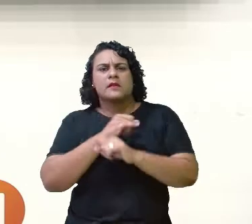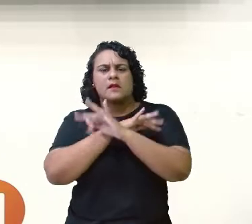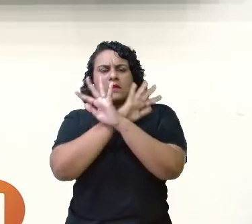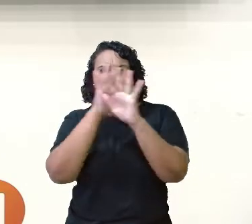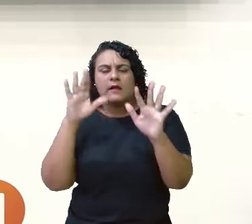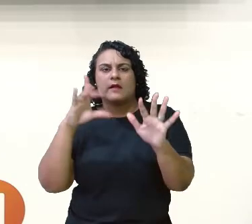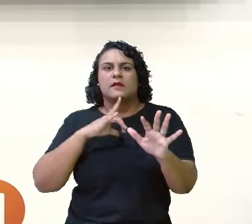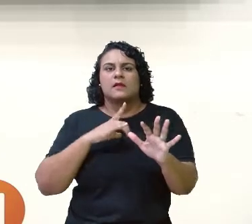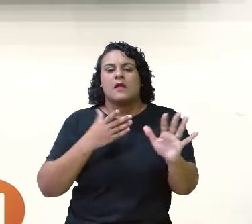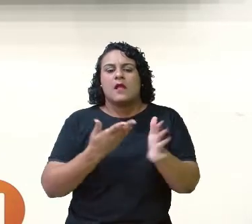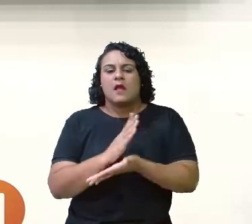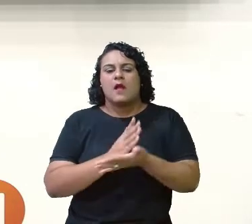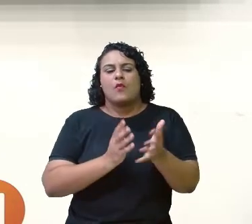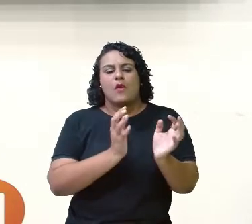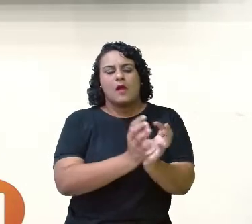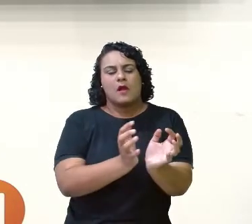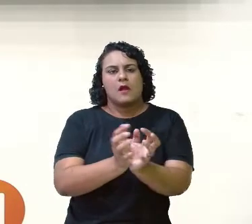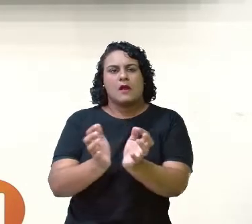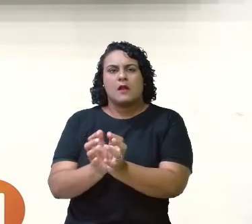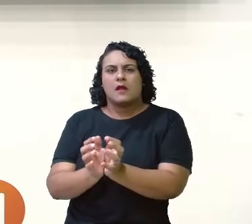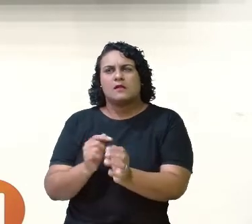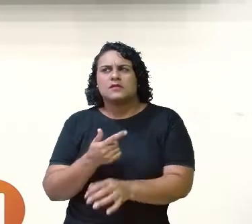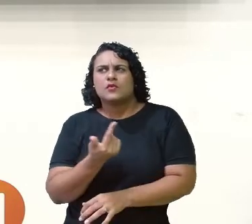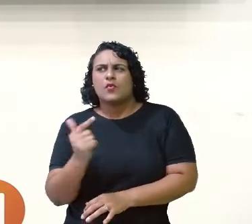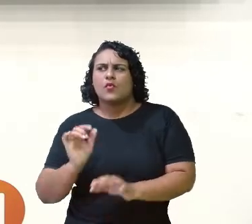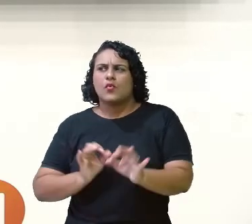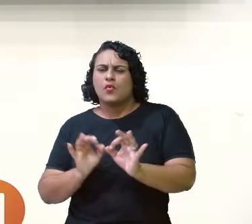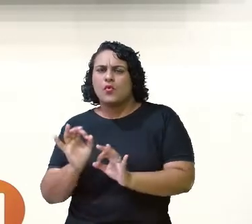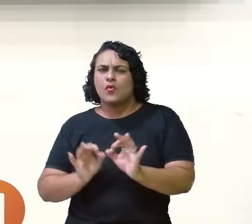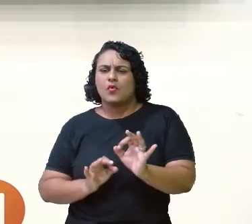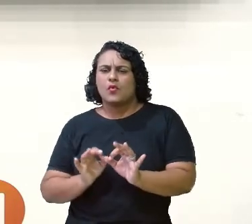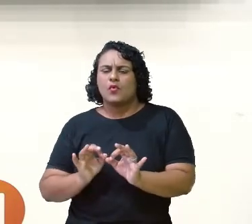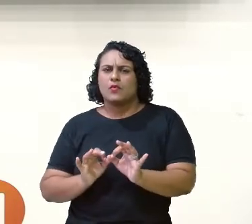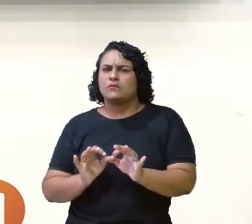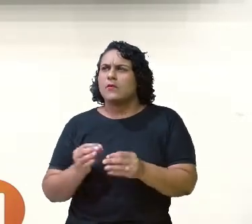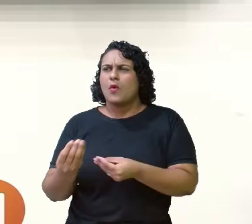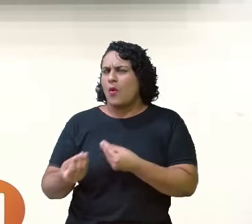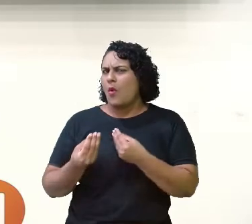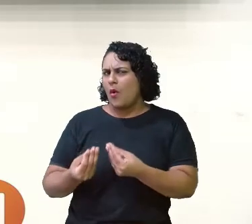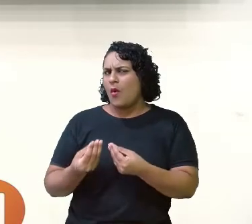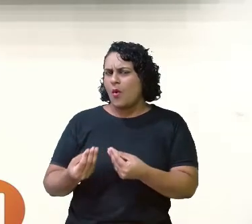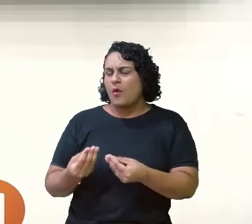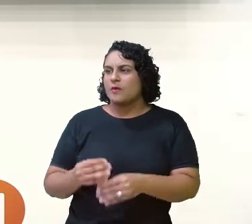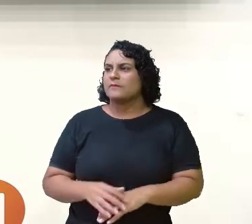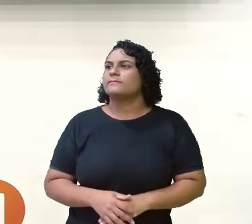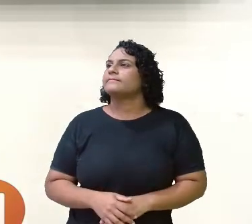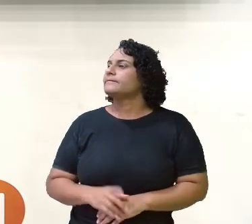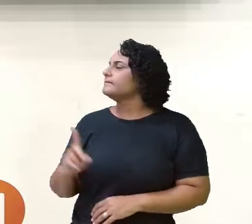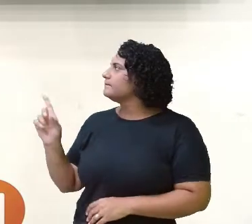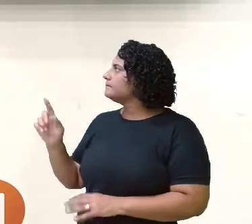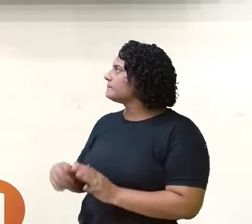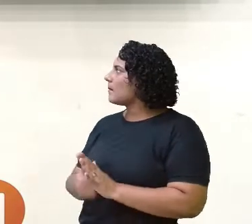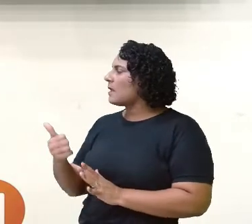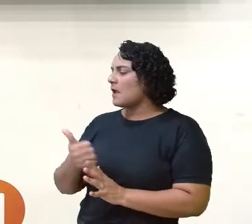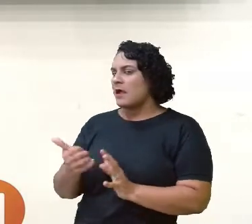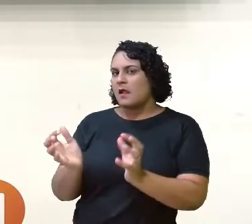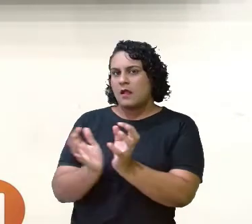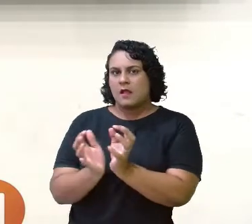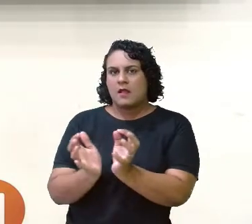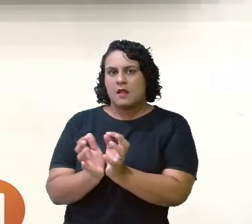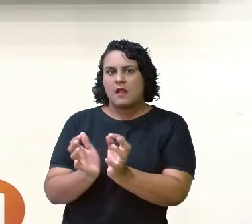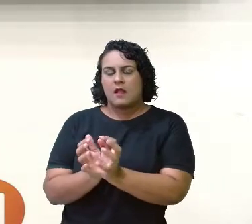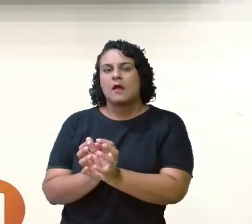algumas classes e algumas ordens. Como assim, professora? Bom, eu tenho aqui a primeira classe, que é a classe